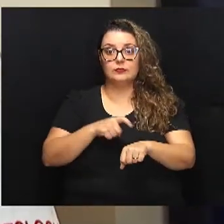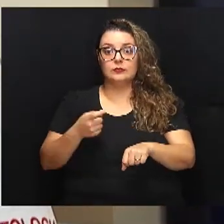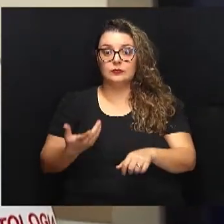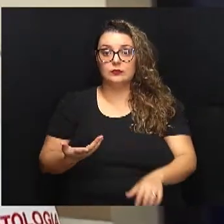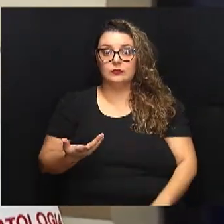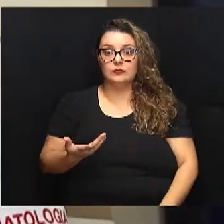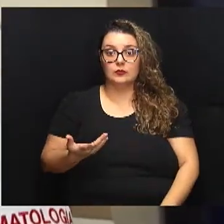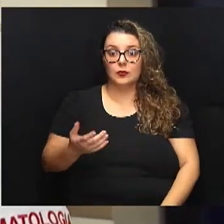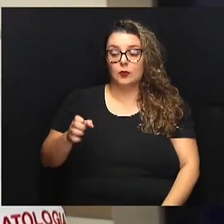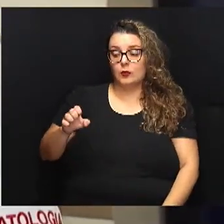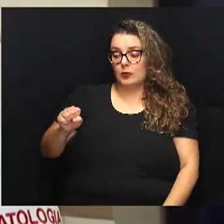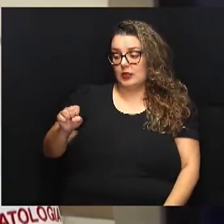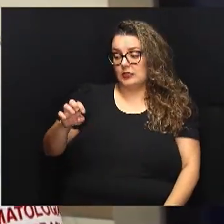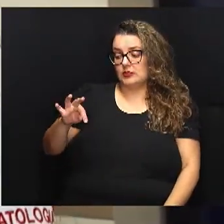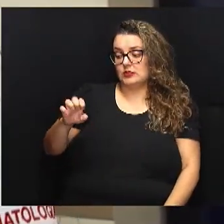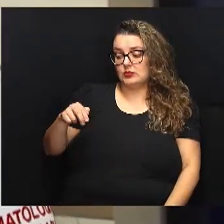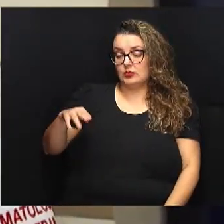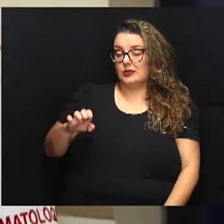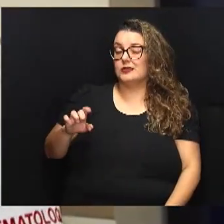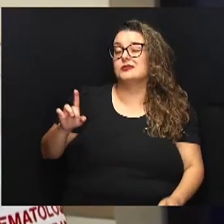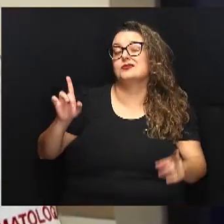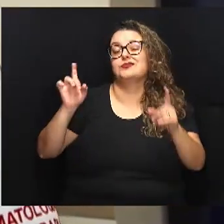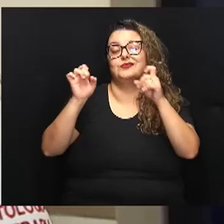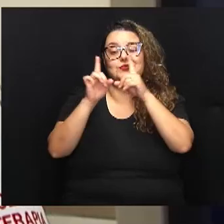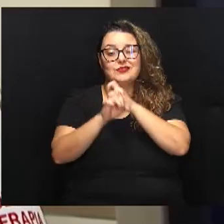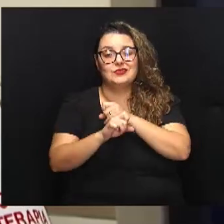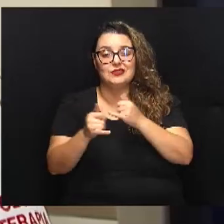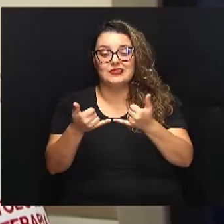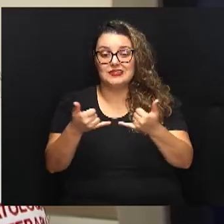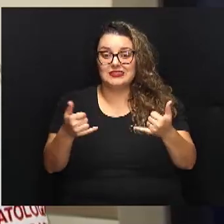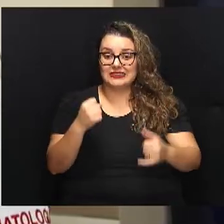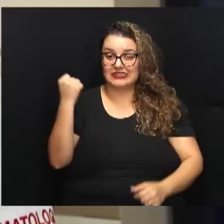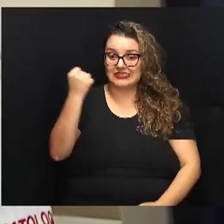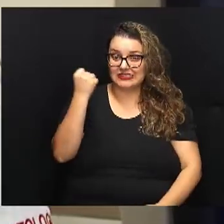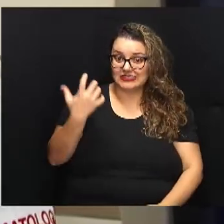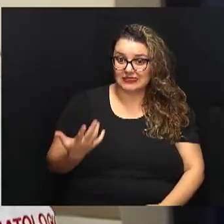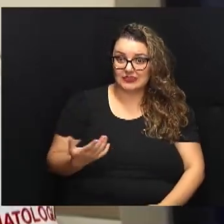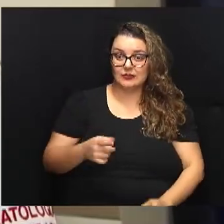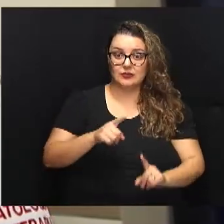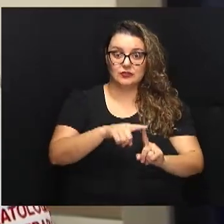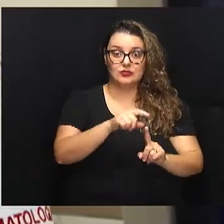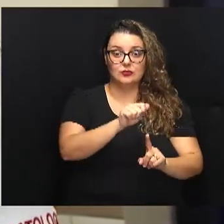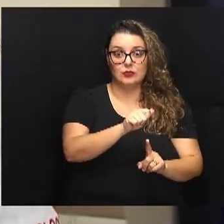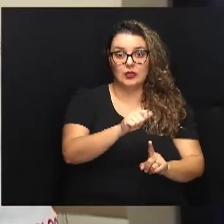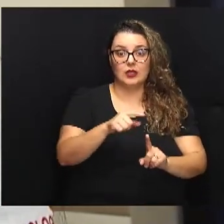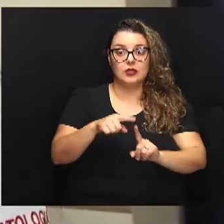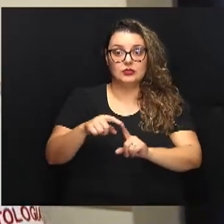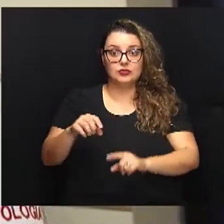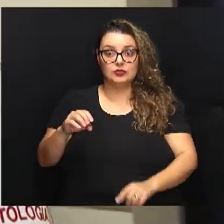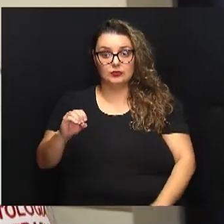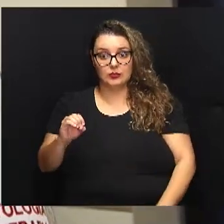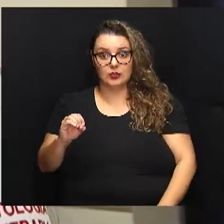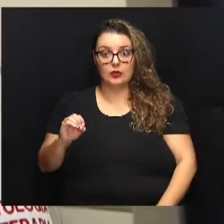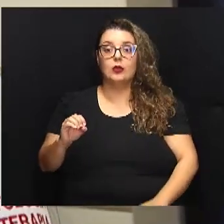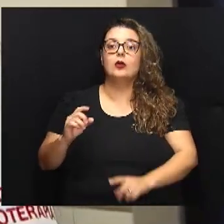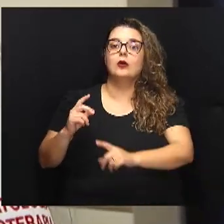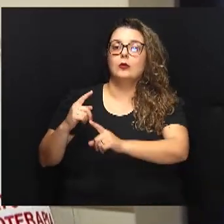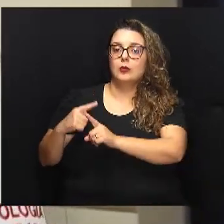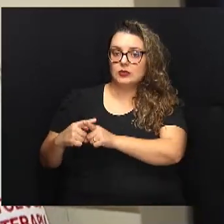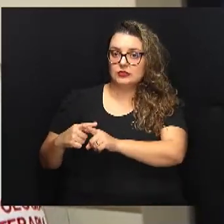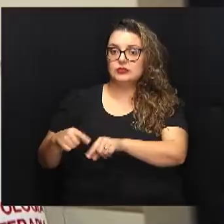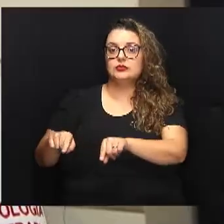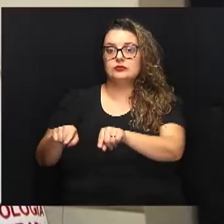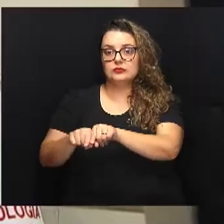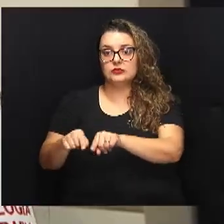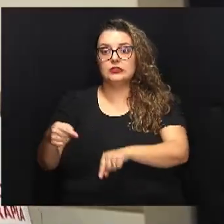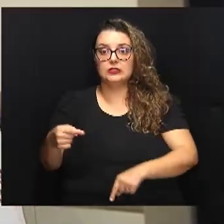um estoque realmente difícil. Estamos em níveis críticos, tanto do grupo sanguíneo A quanto O, tanto positivo quanto negativo. E isso